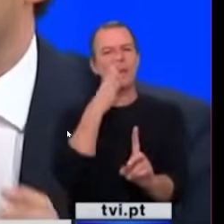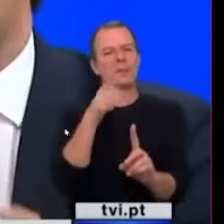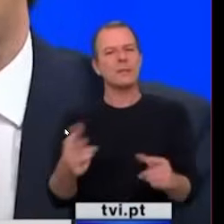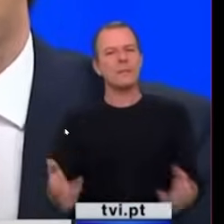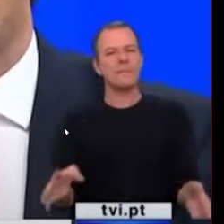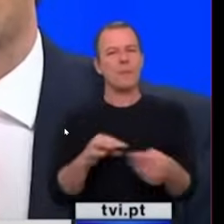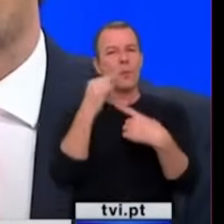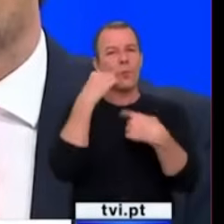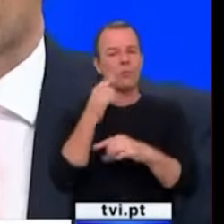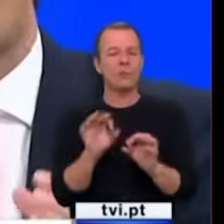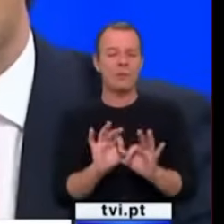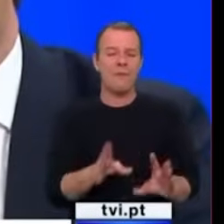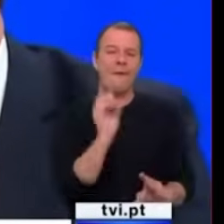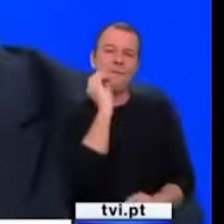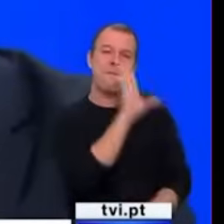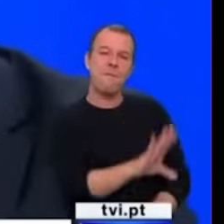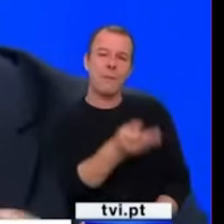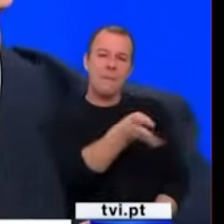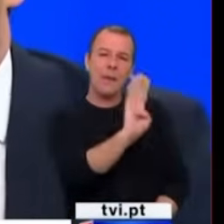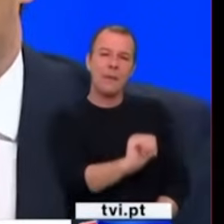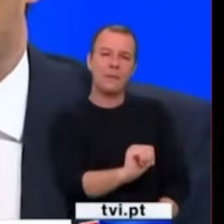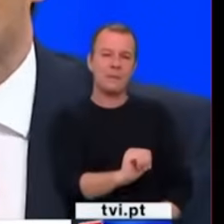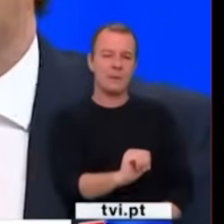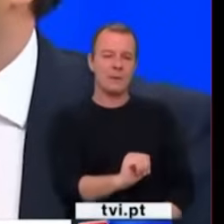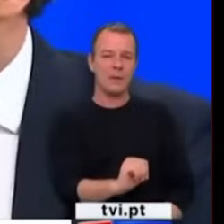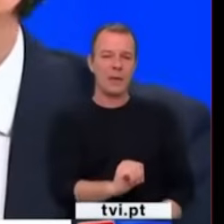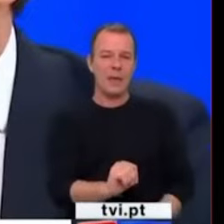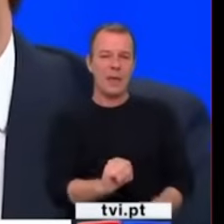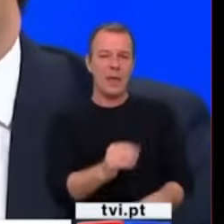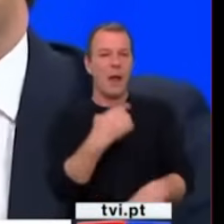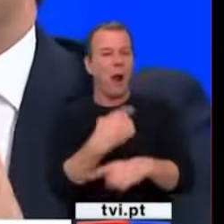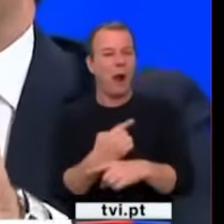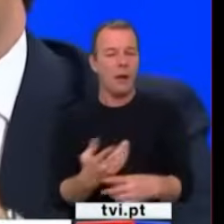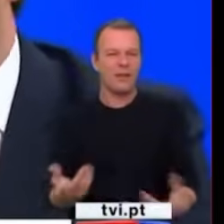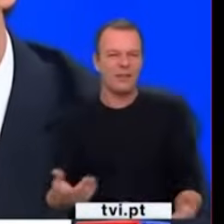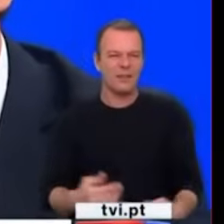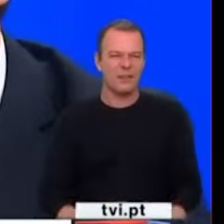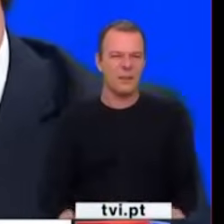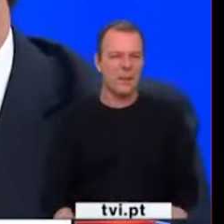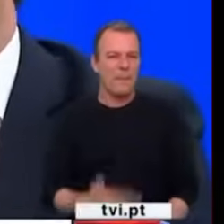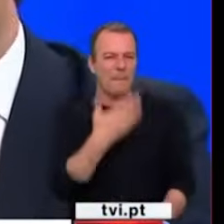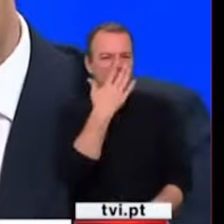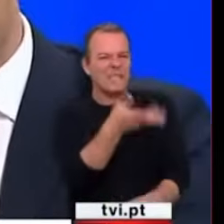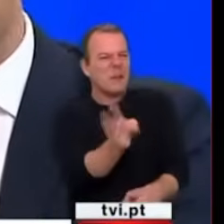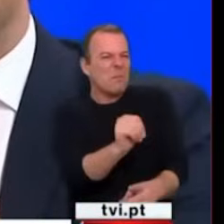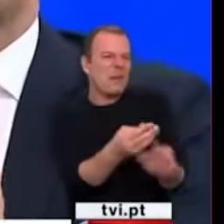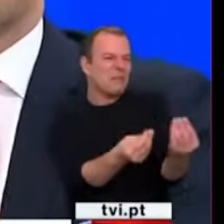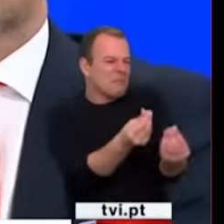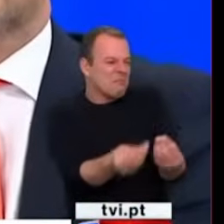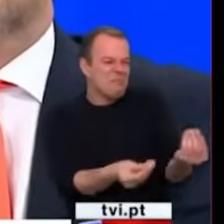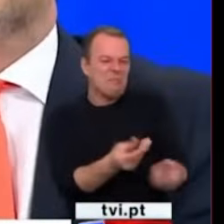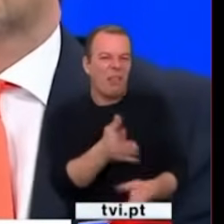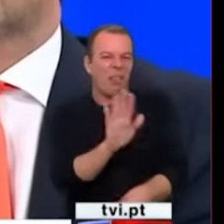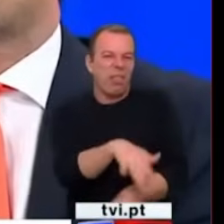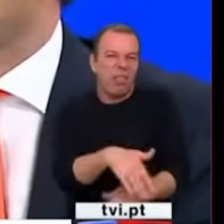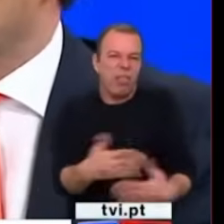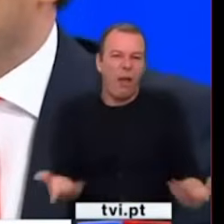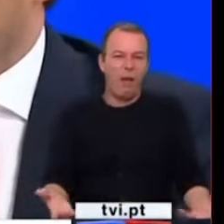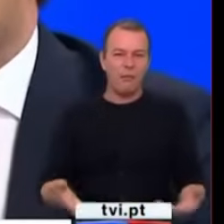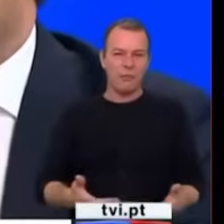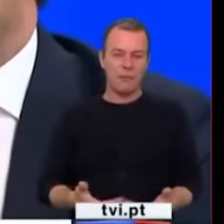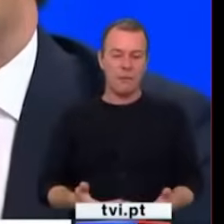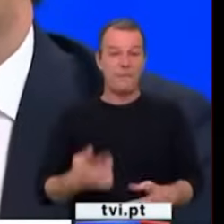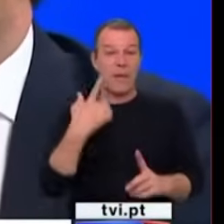discurso mostem que é o PS é o Melhoral não faz bem nem faz mal a Sara pergun concorda concorda que ha uma